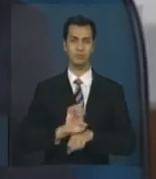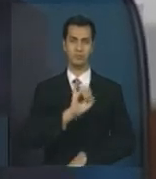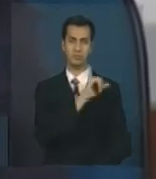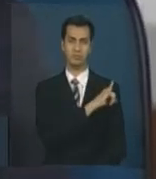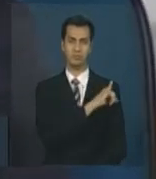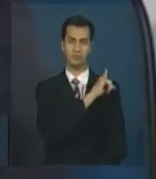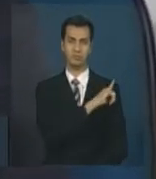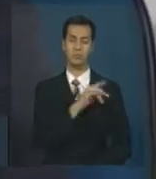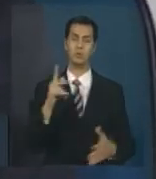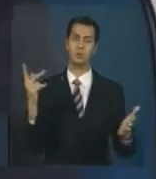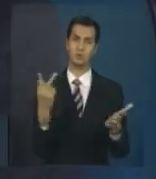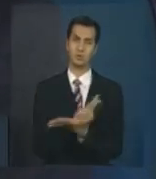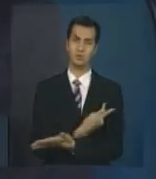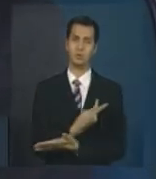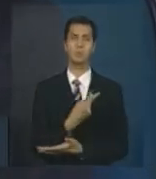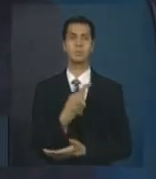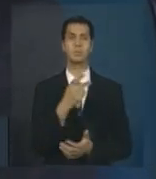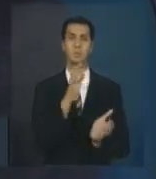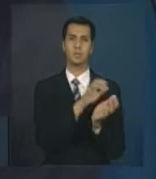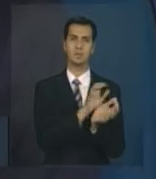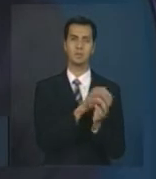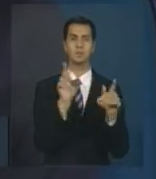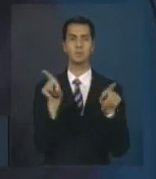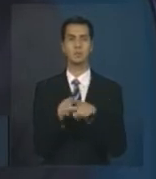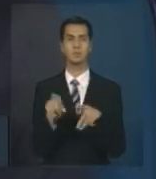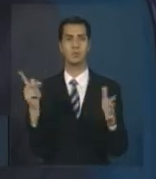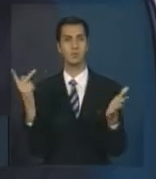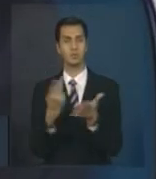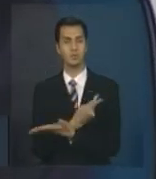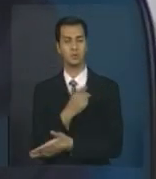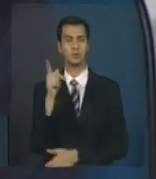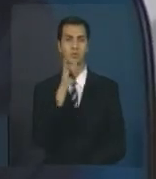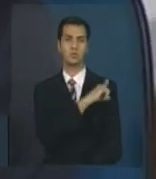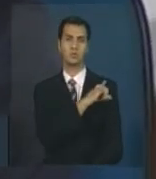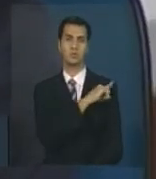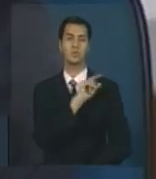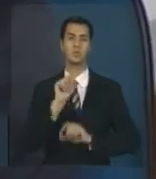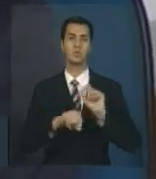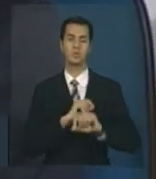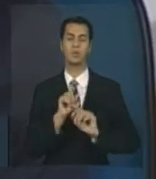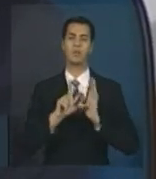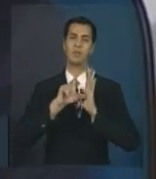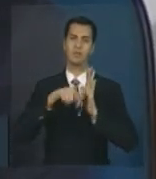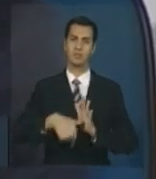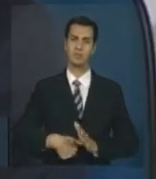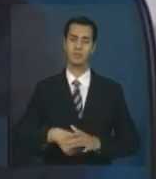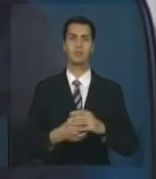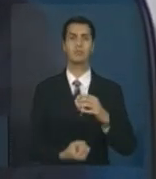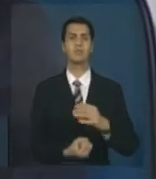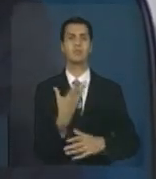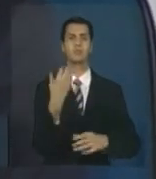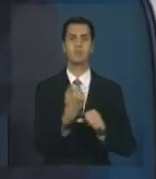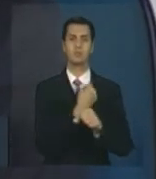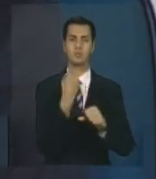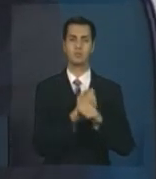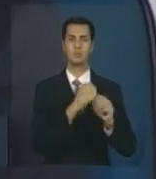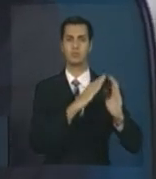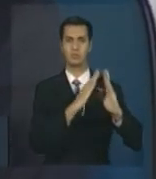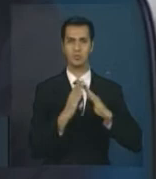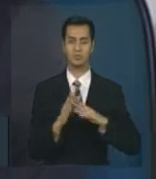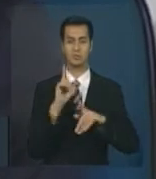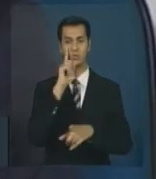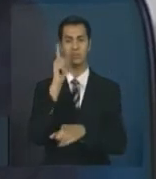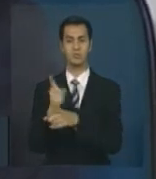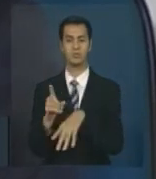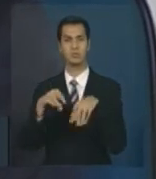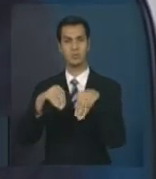ocorreu em Pernambuco, ocorre no Rio de Janeiro, o atraso na implantação da construção das casas, a identificação dos